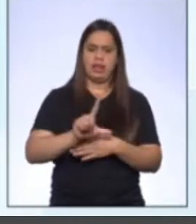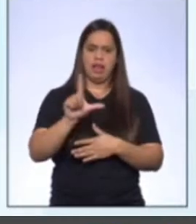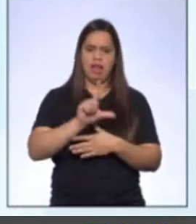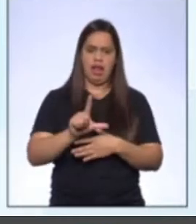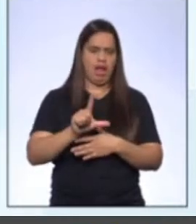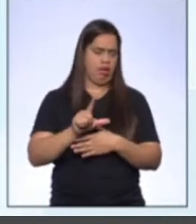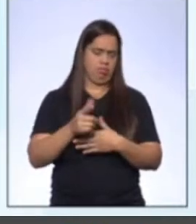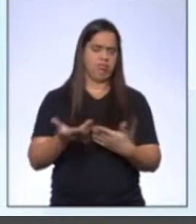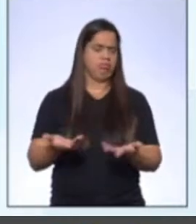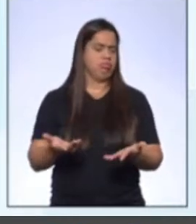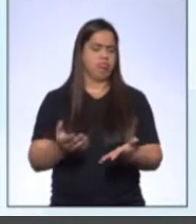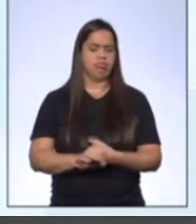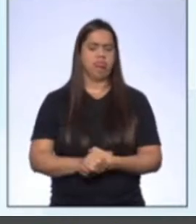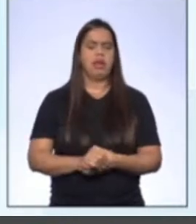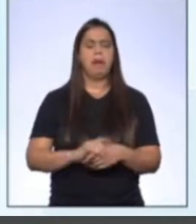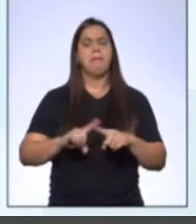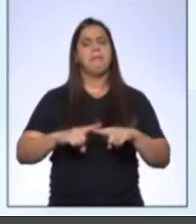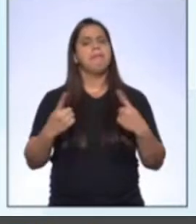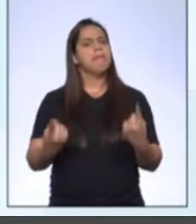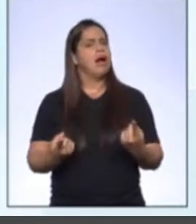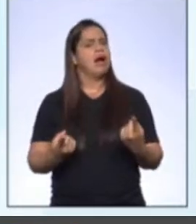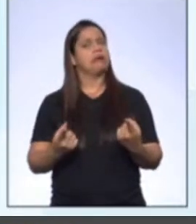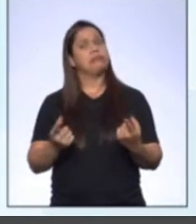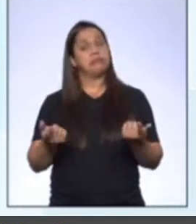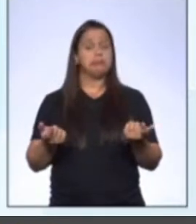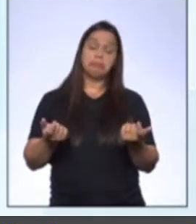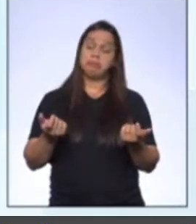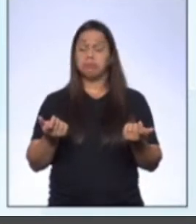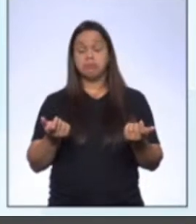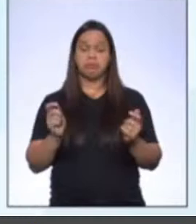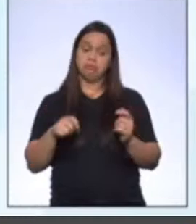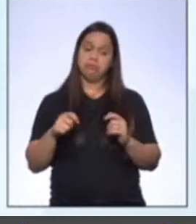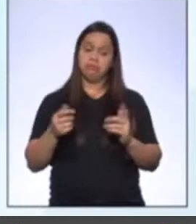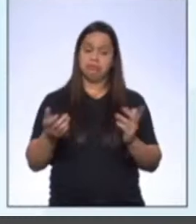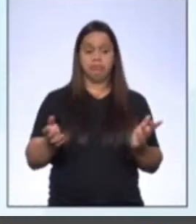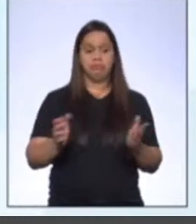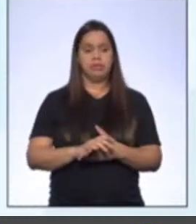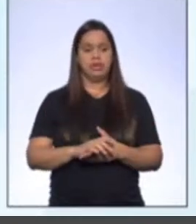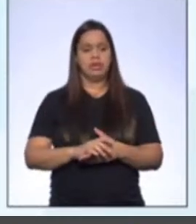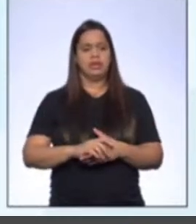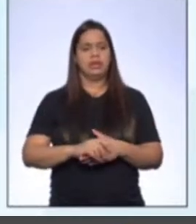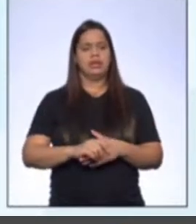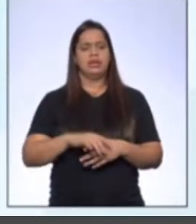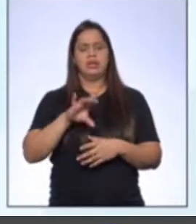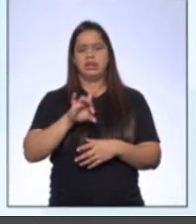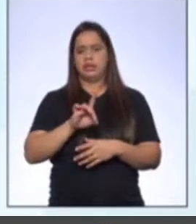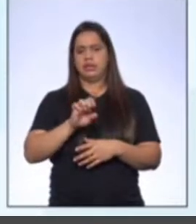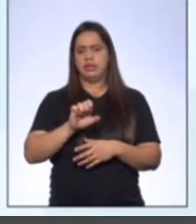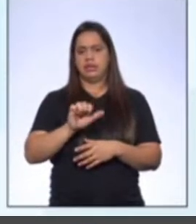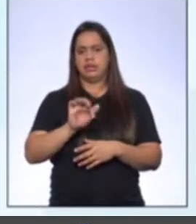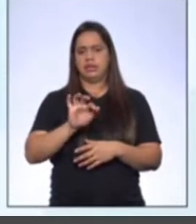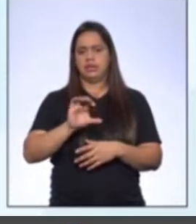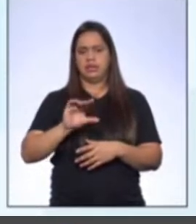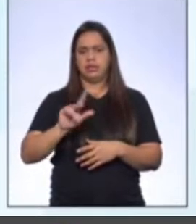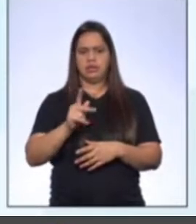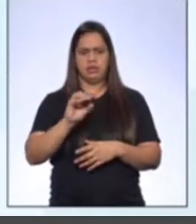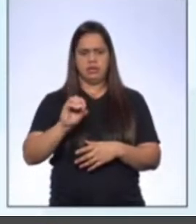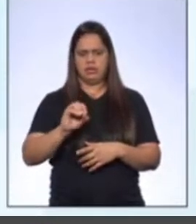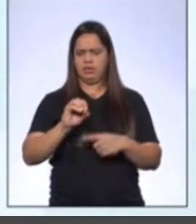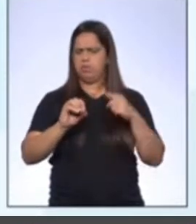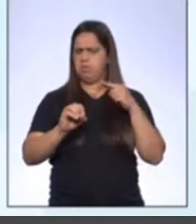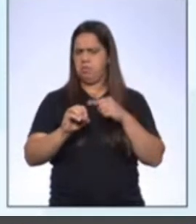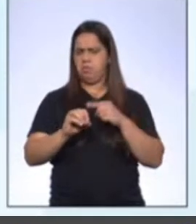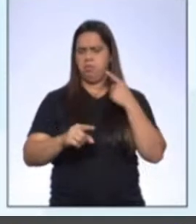geral. Mas daria para tolerar. Desfecho? Bom, desfecho eu não sei não, hein? Porque desfecho